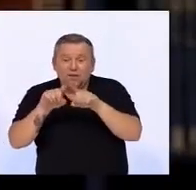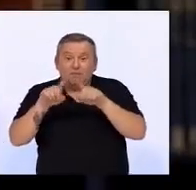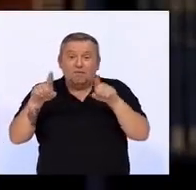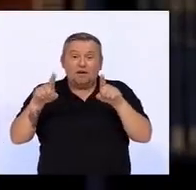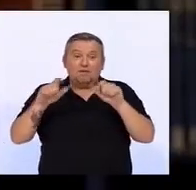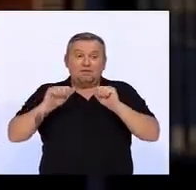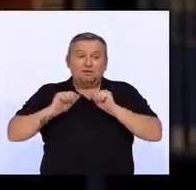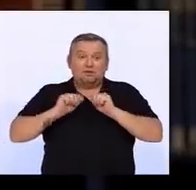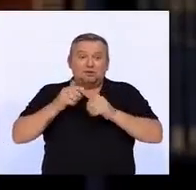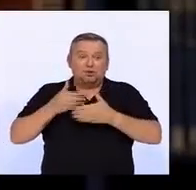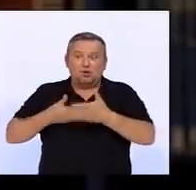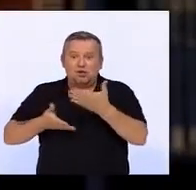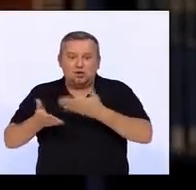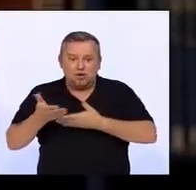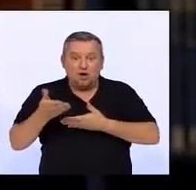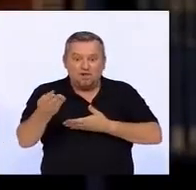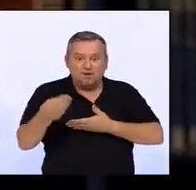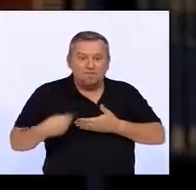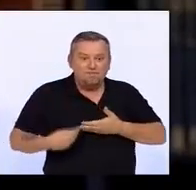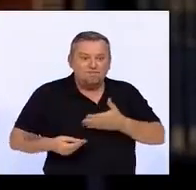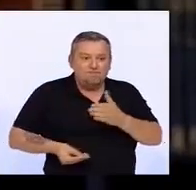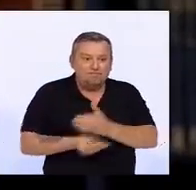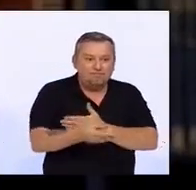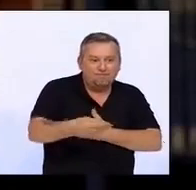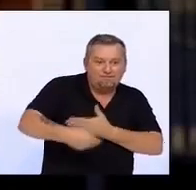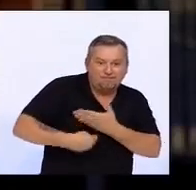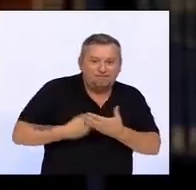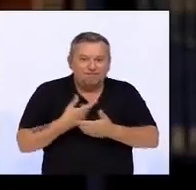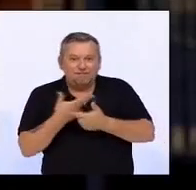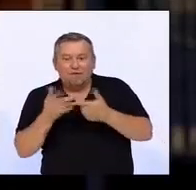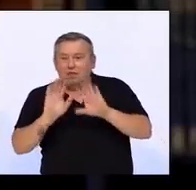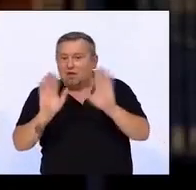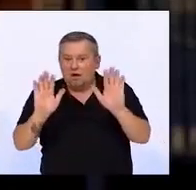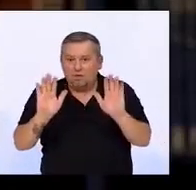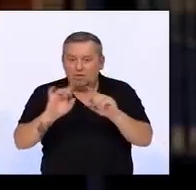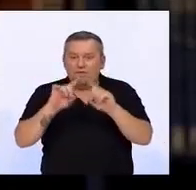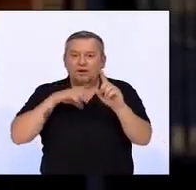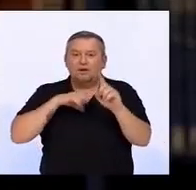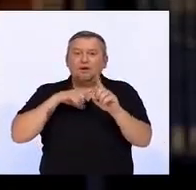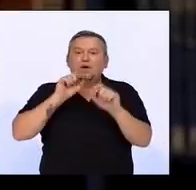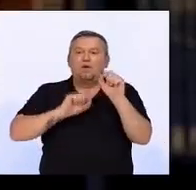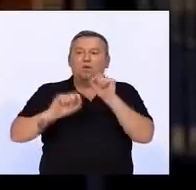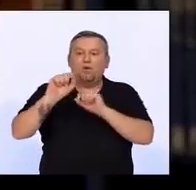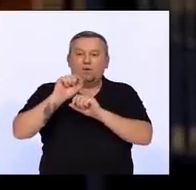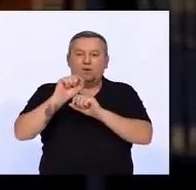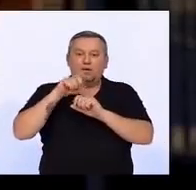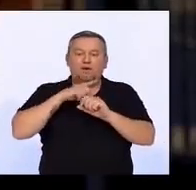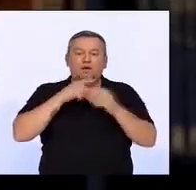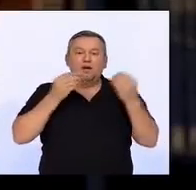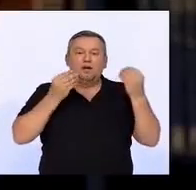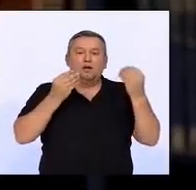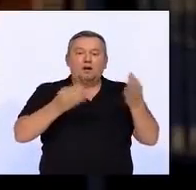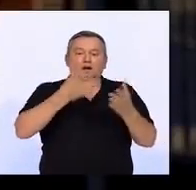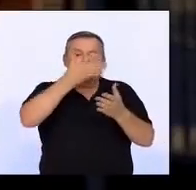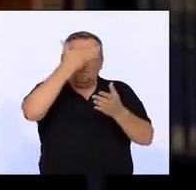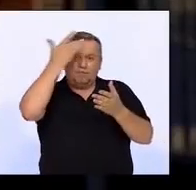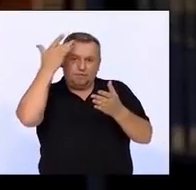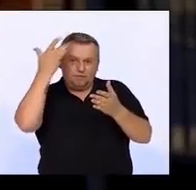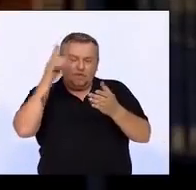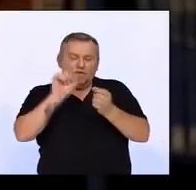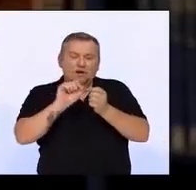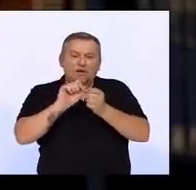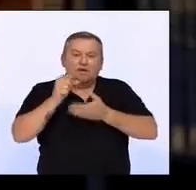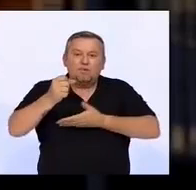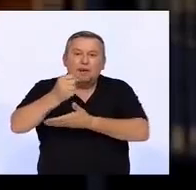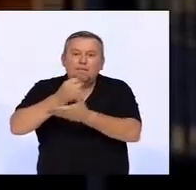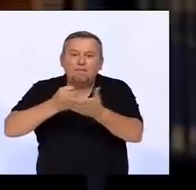do troca-troca, do toma lá da cá, de fisiologia, mas ele vai ter que dar um rumo e trazer criar uma base de